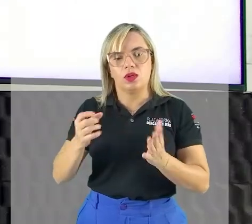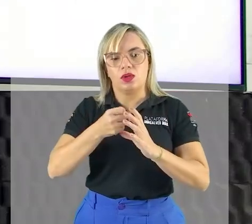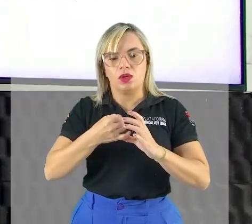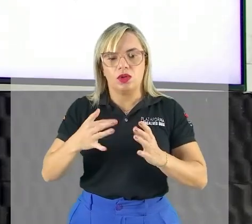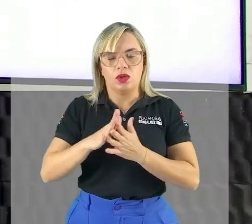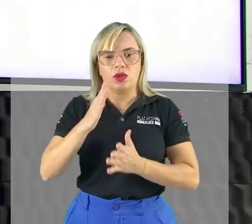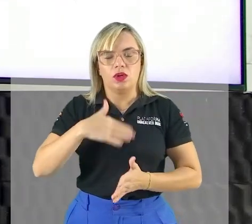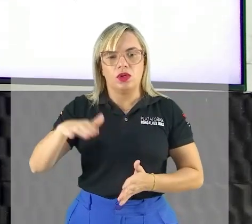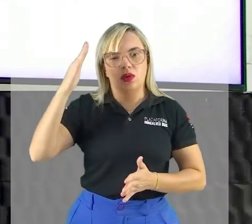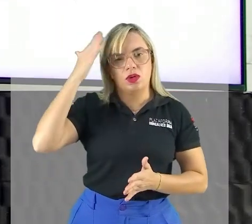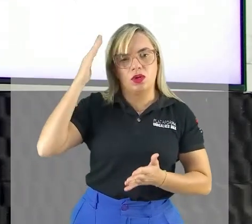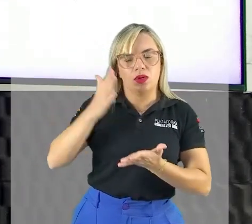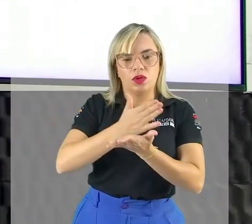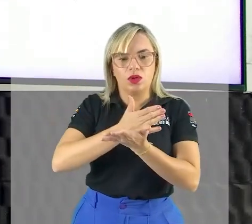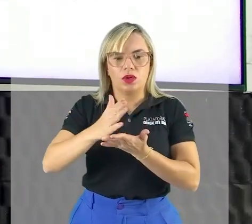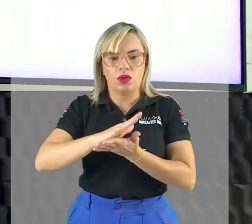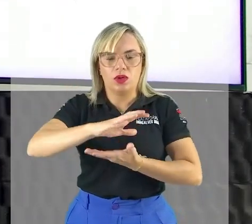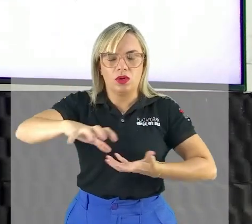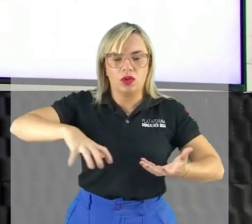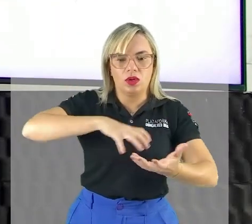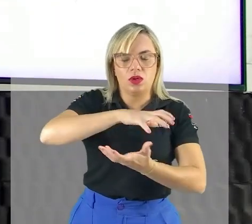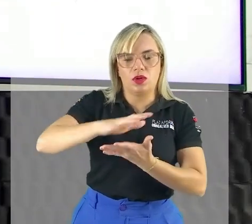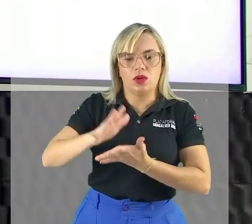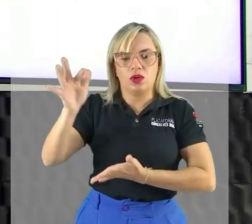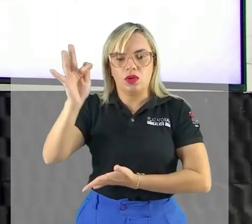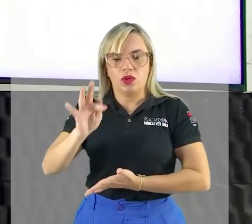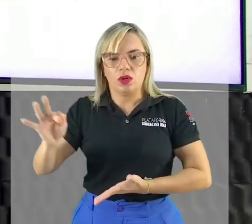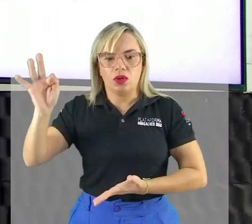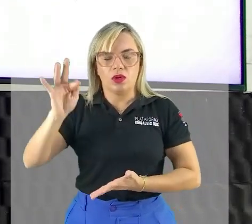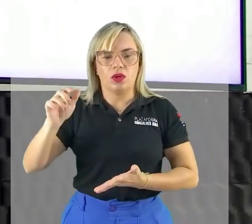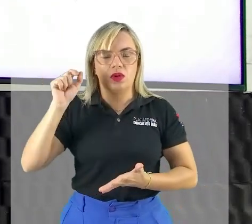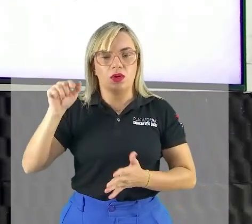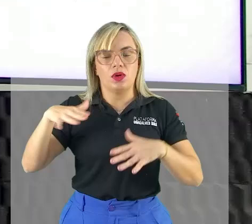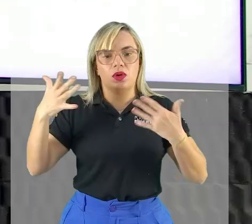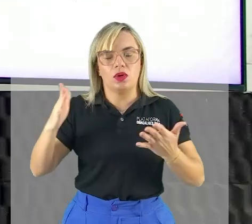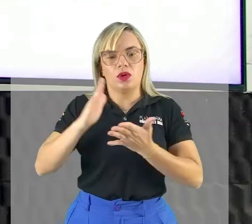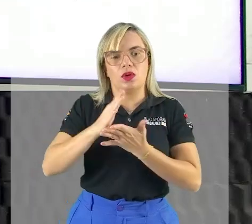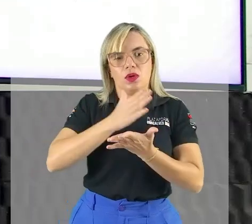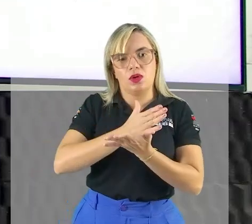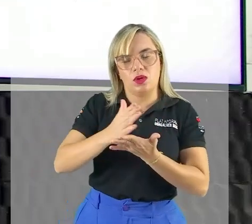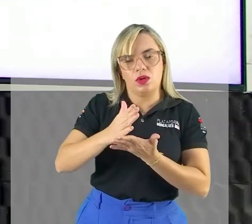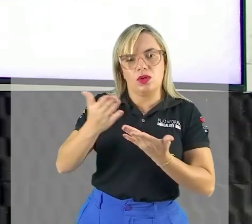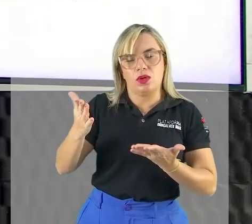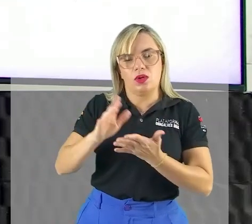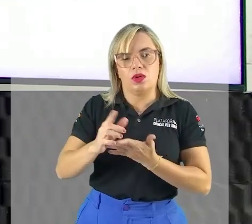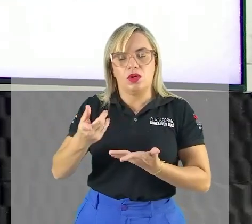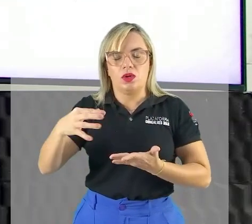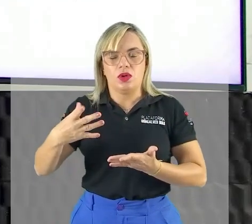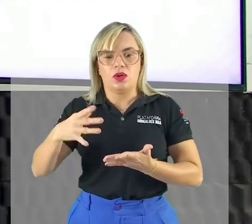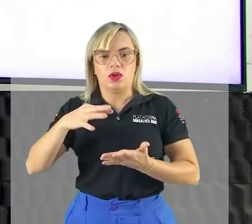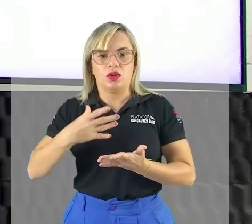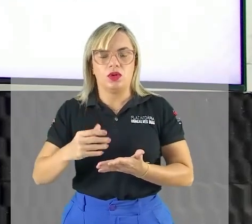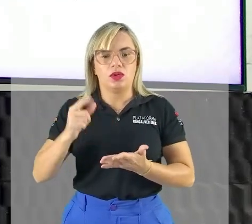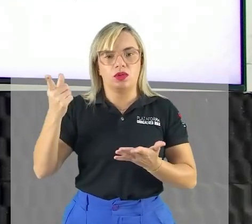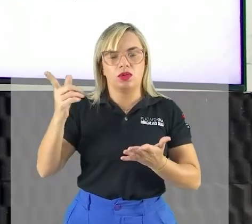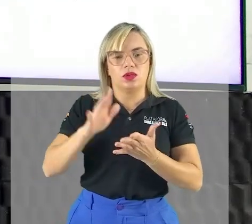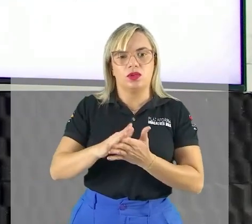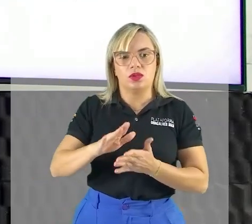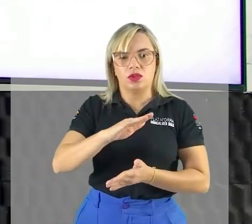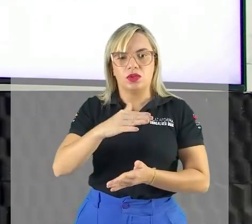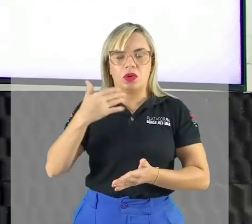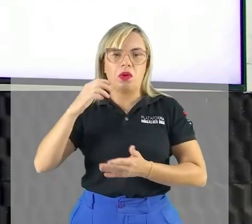temos que entender ou começar a entender a revolução francesa então a Revolução Francesa para além das glotin para além das